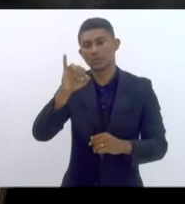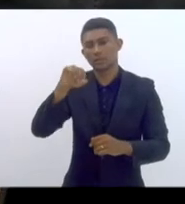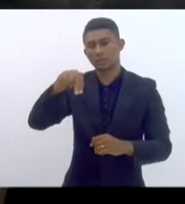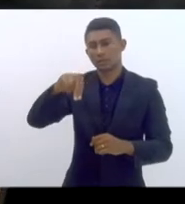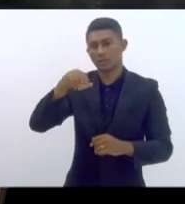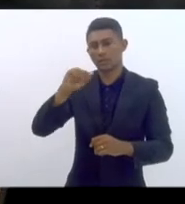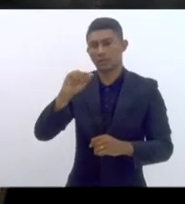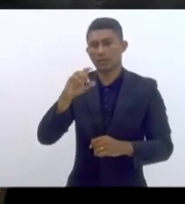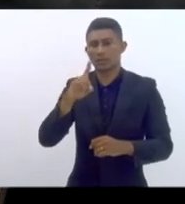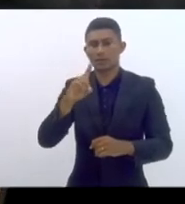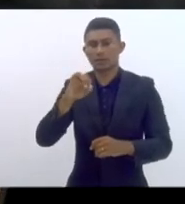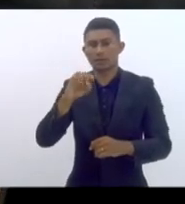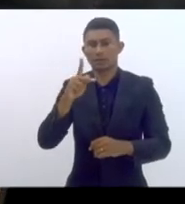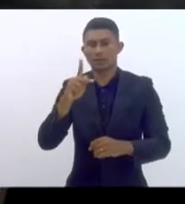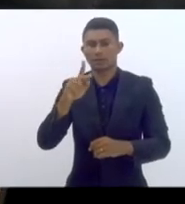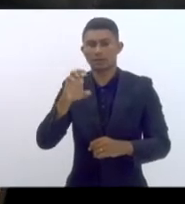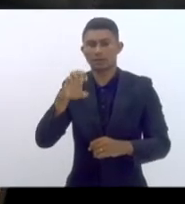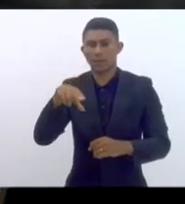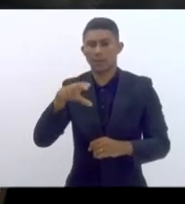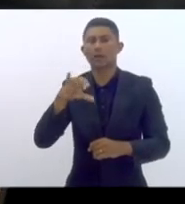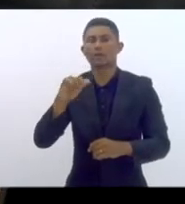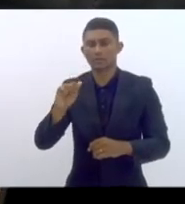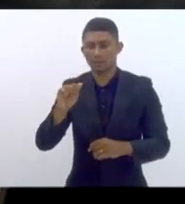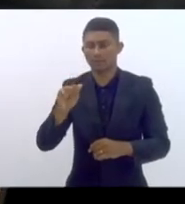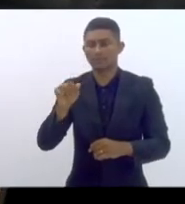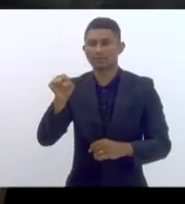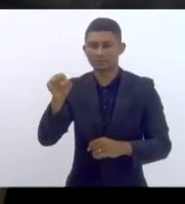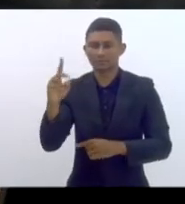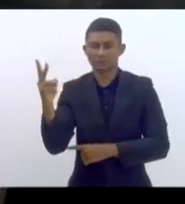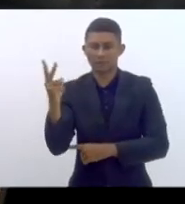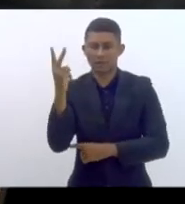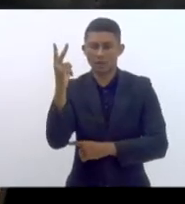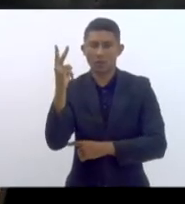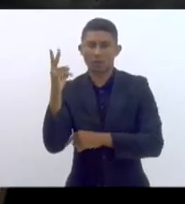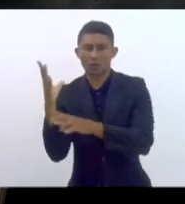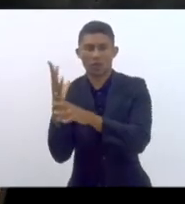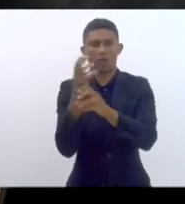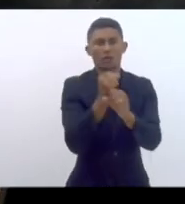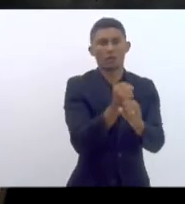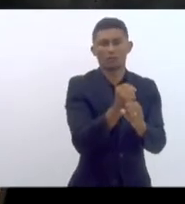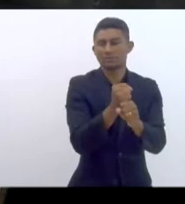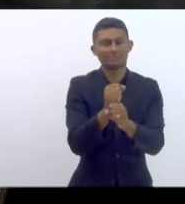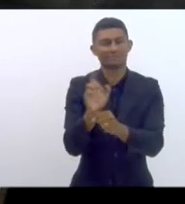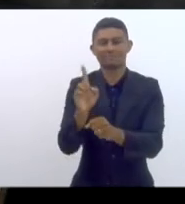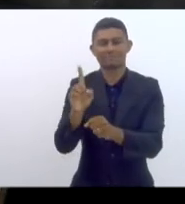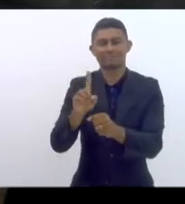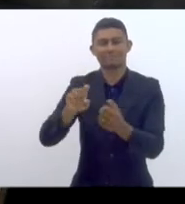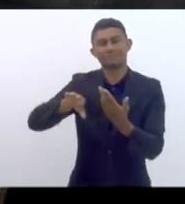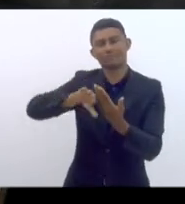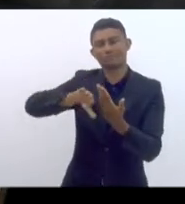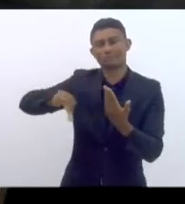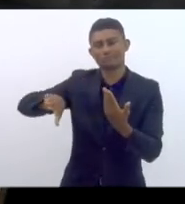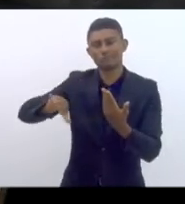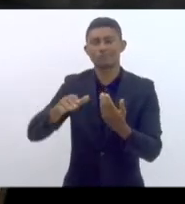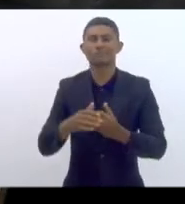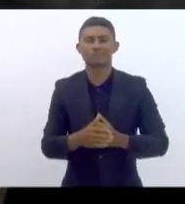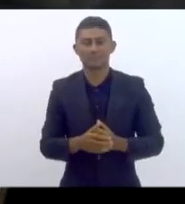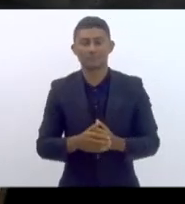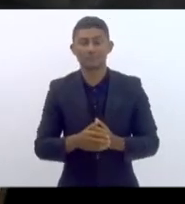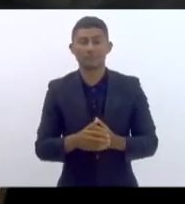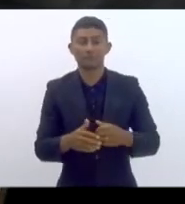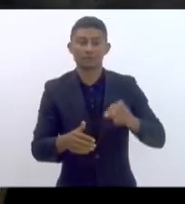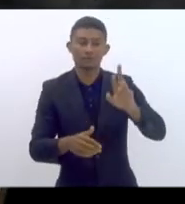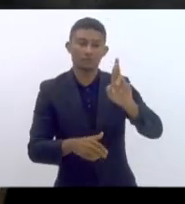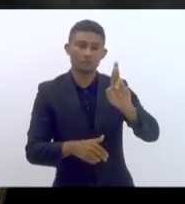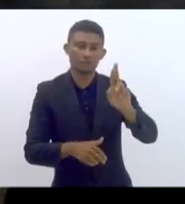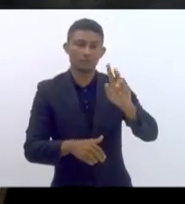vai estar contando esse valor. Então, o cara também já tem uma diferença com os números que foram publicados anteriormente. No último RGF já não